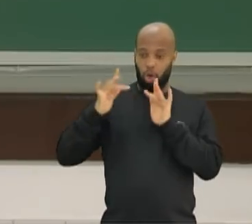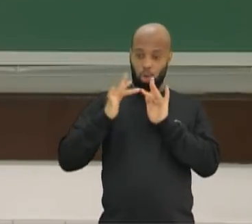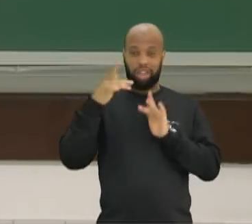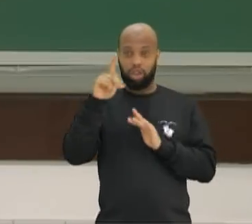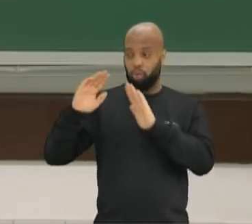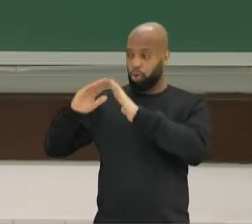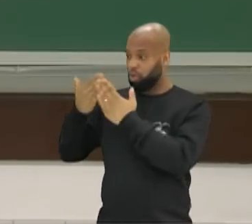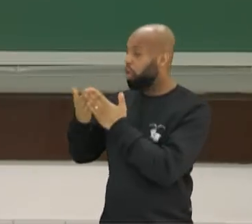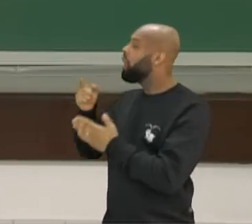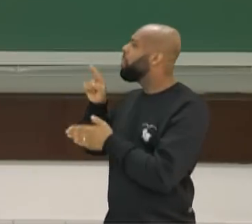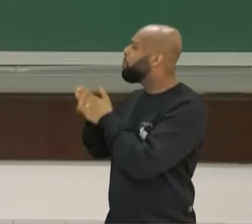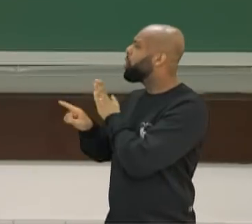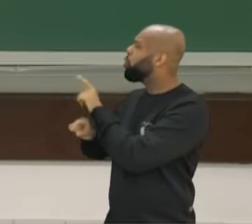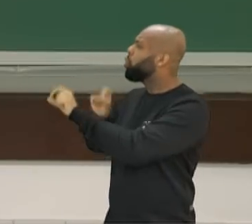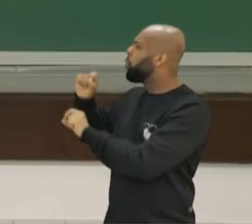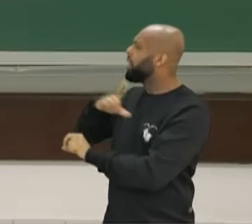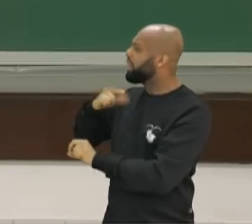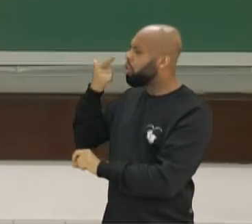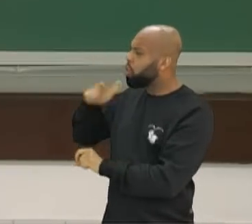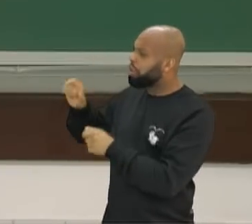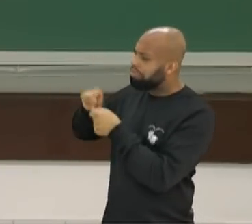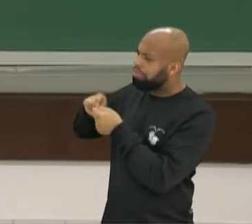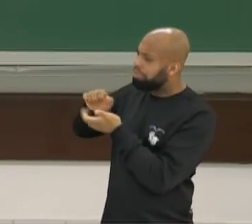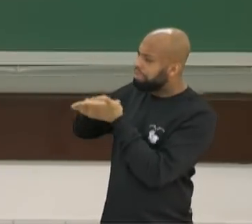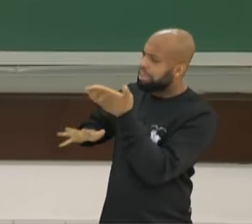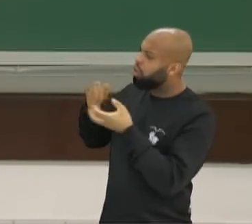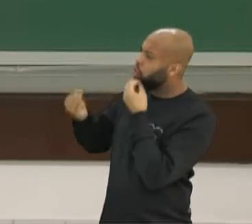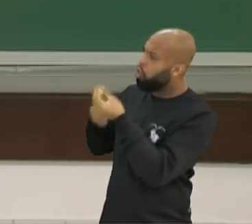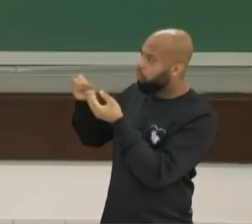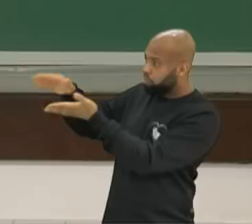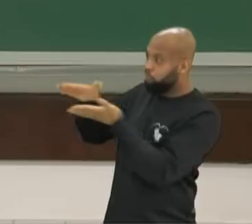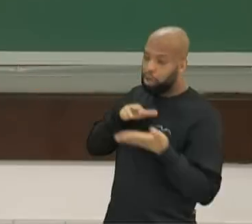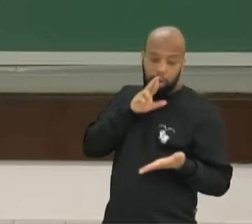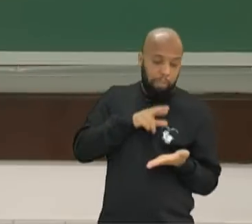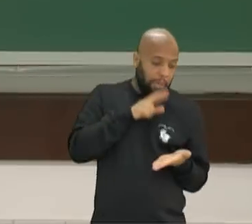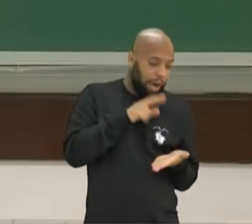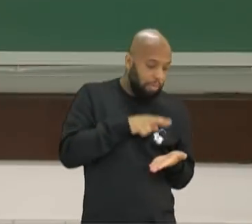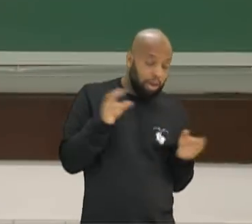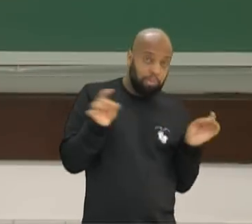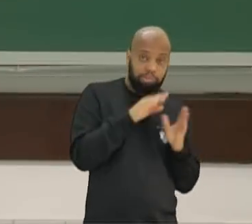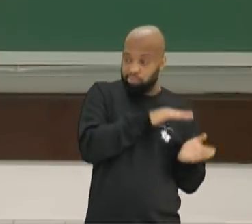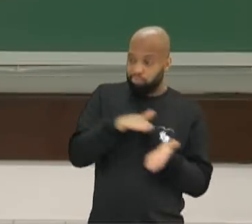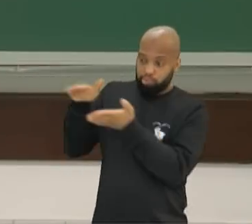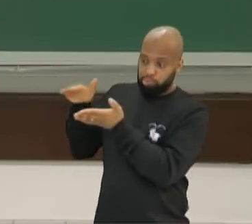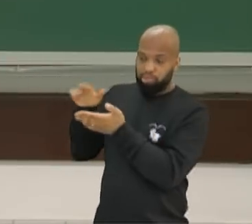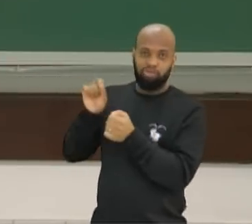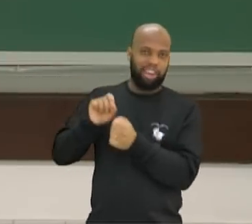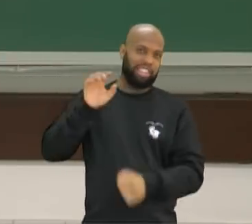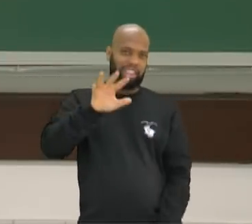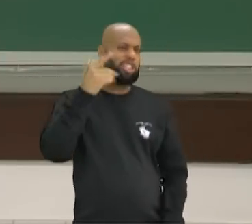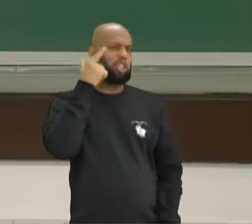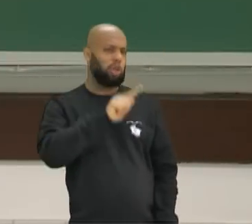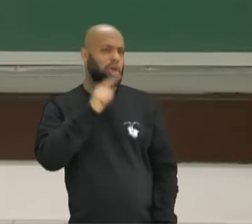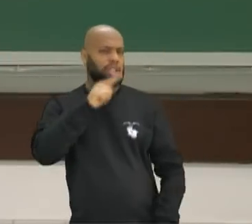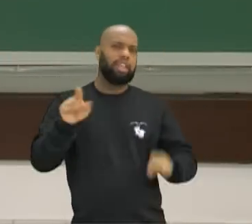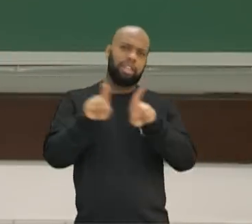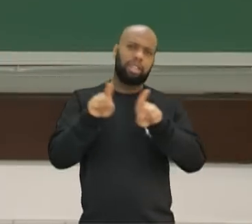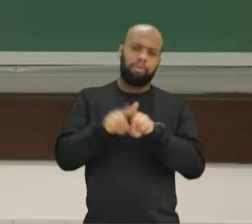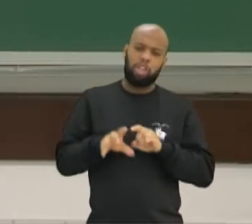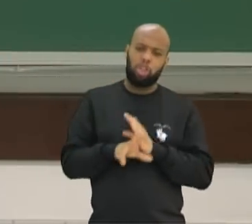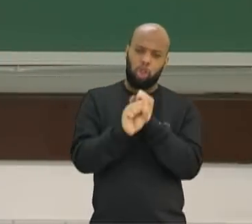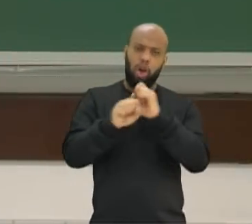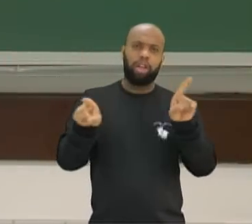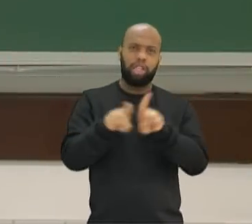veja o que a escola está disponibilizando de atividade para você fazer. Então, você vai até a escola, pega essas atividades,